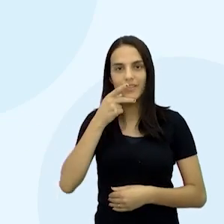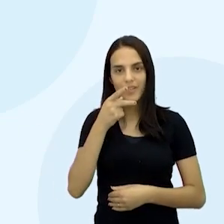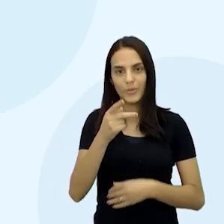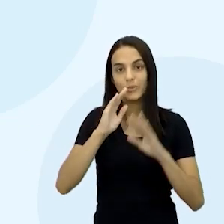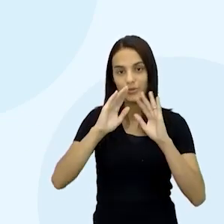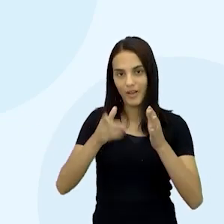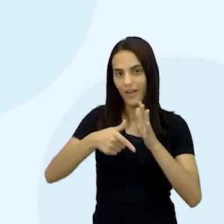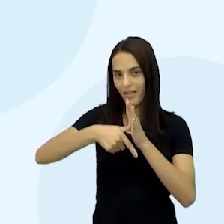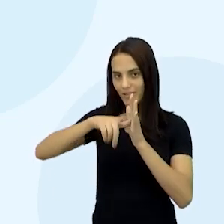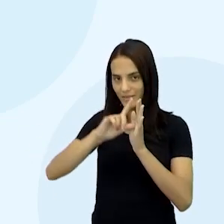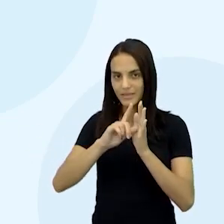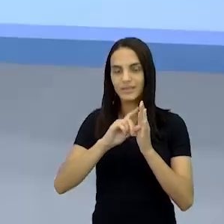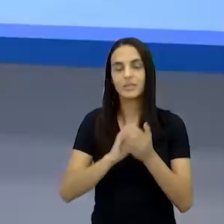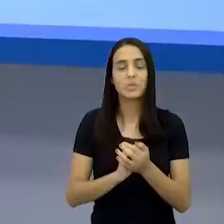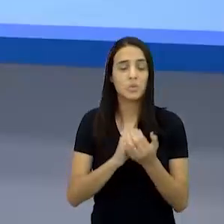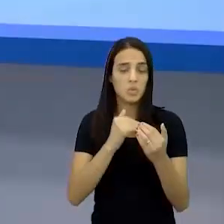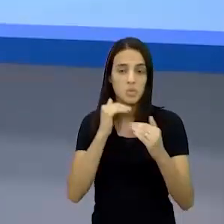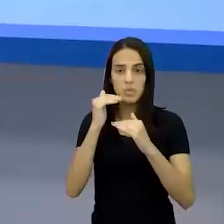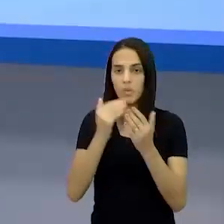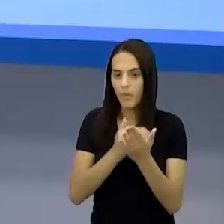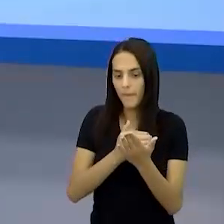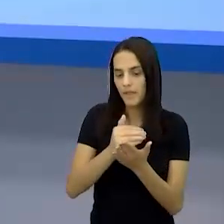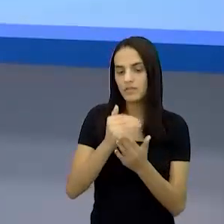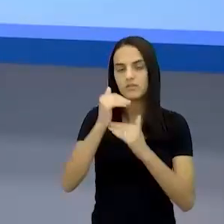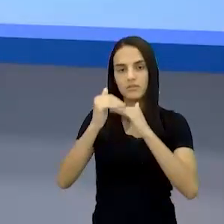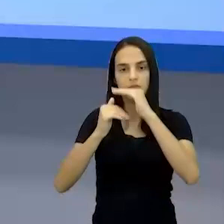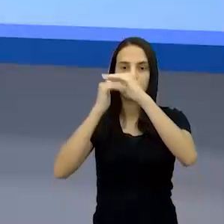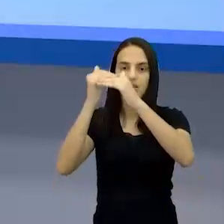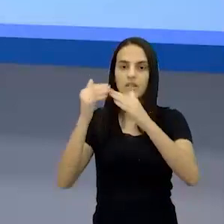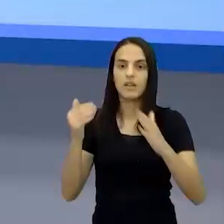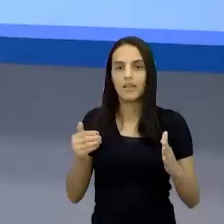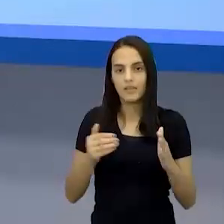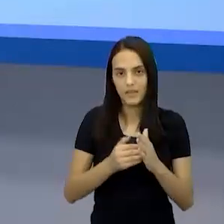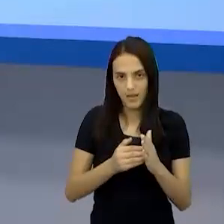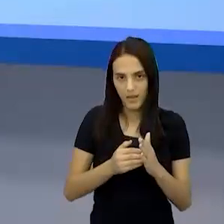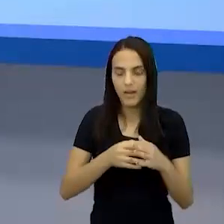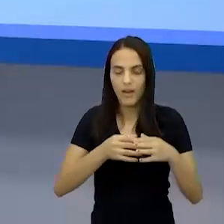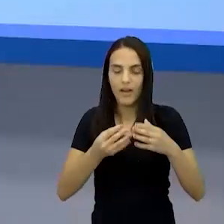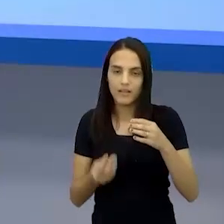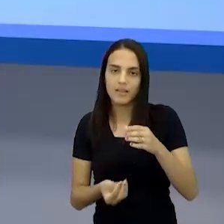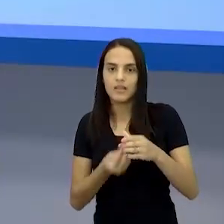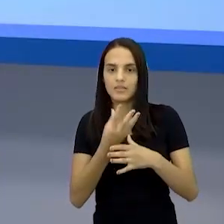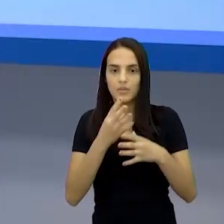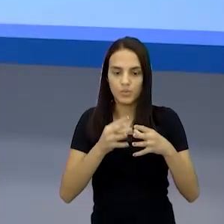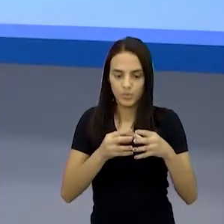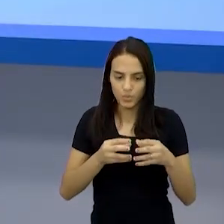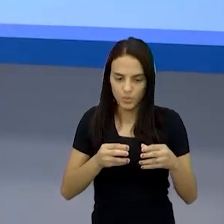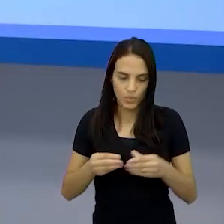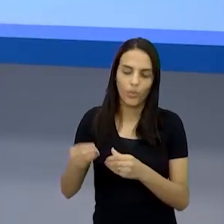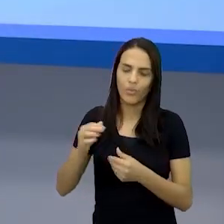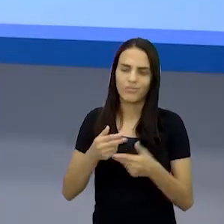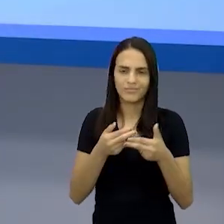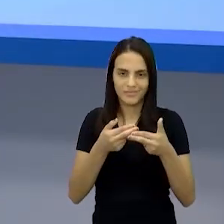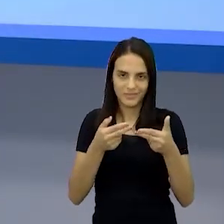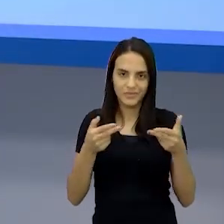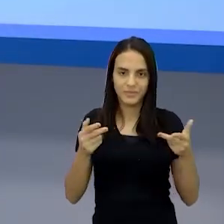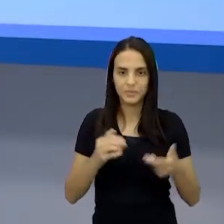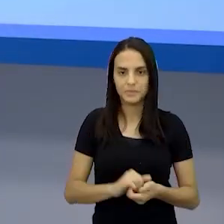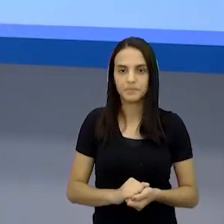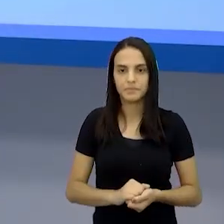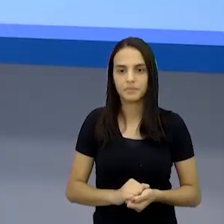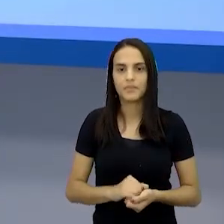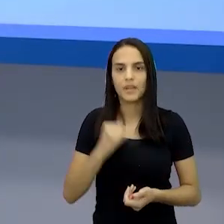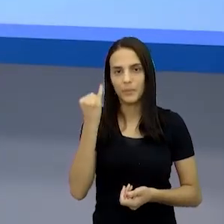para vocês, né, desde o processo inicial até, né, a formação dos solos, né, e as denominações dos solos, né, como